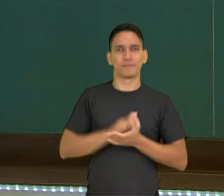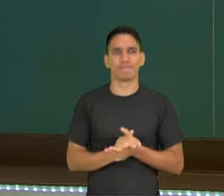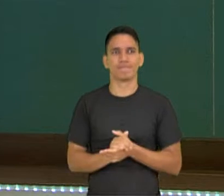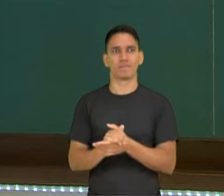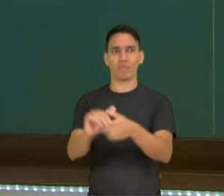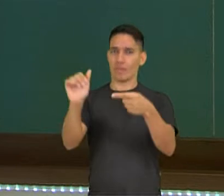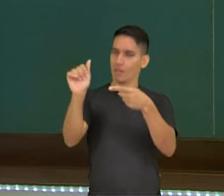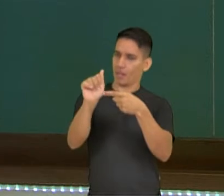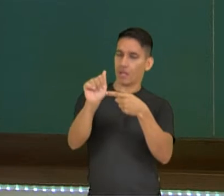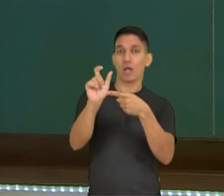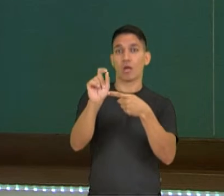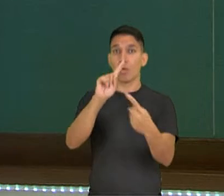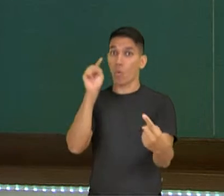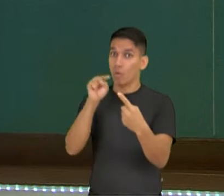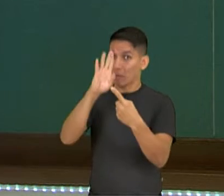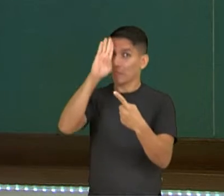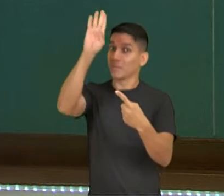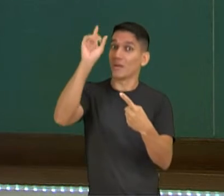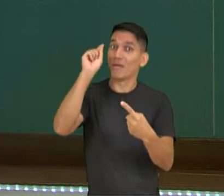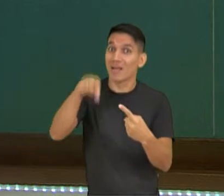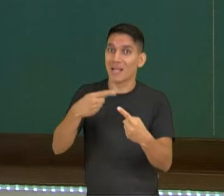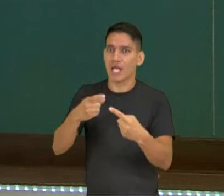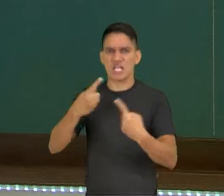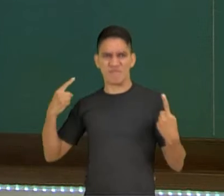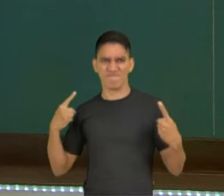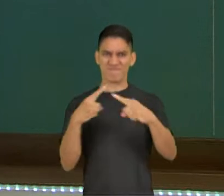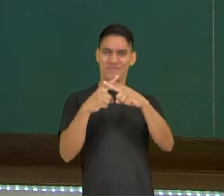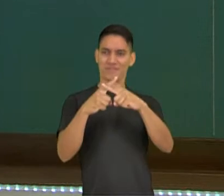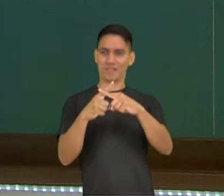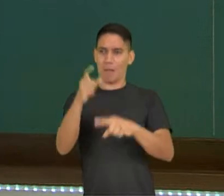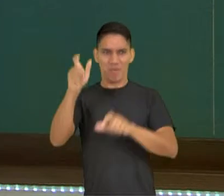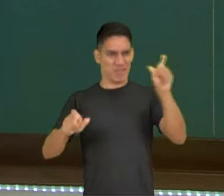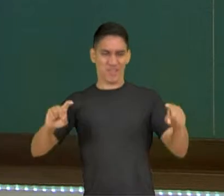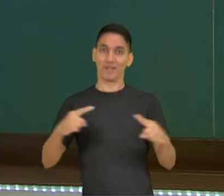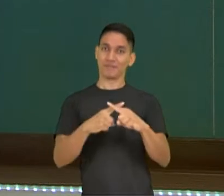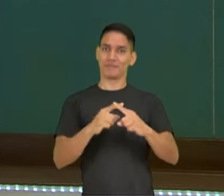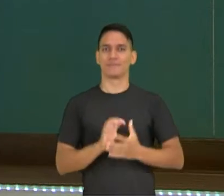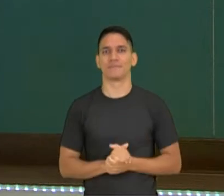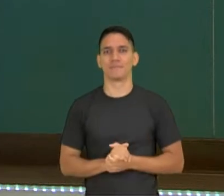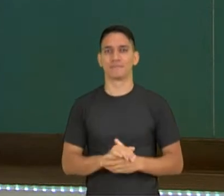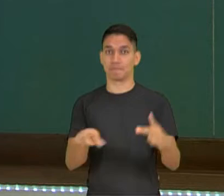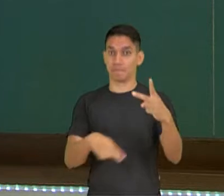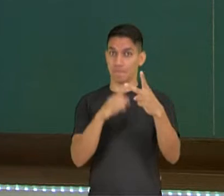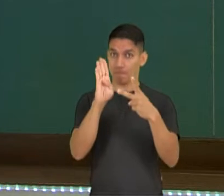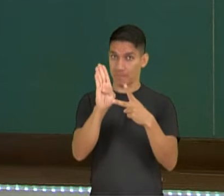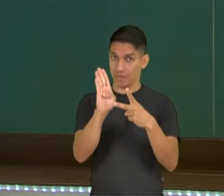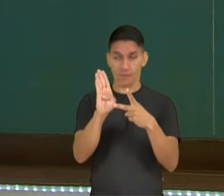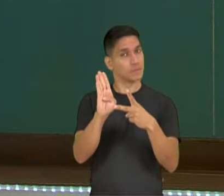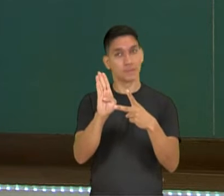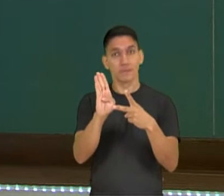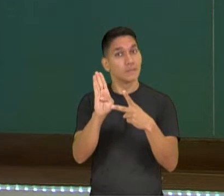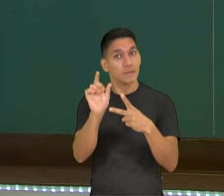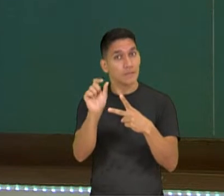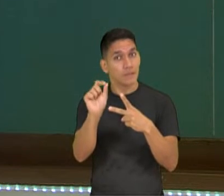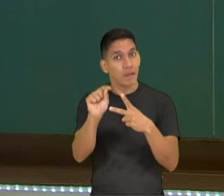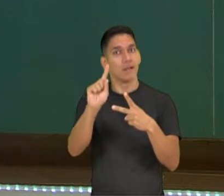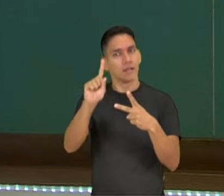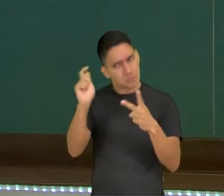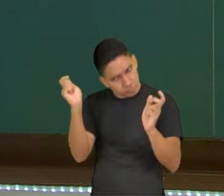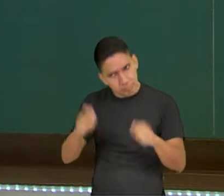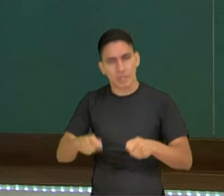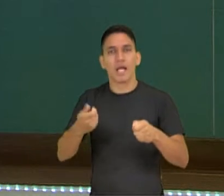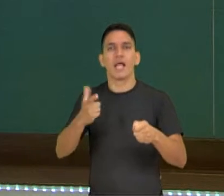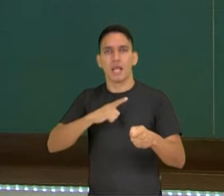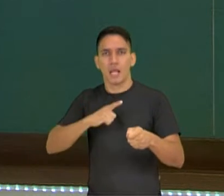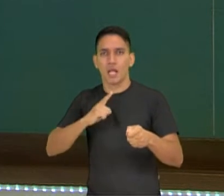A. Seu objetivo principal é a competição entre os participantes. Letra B. Existe a